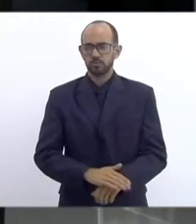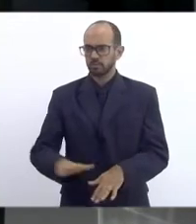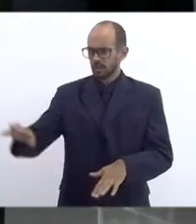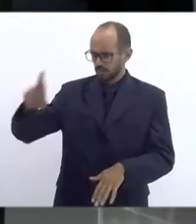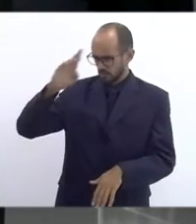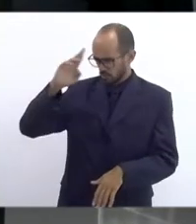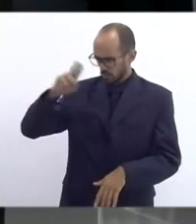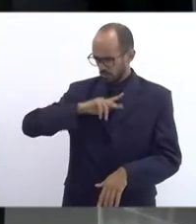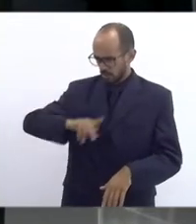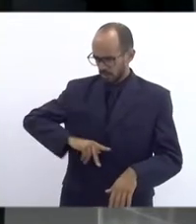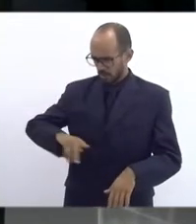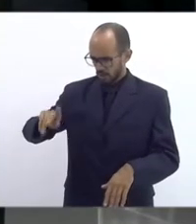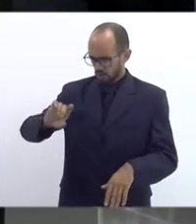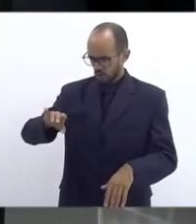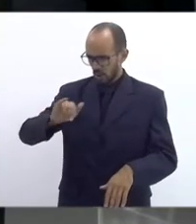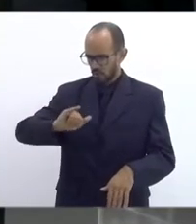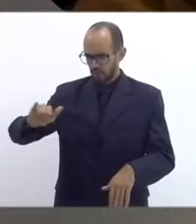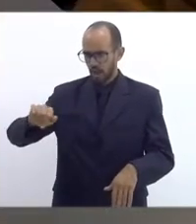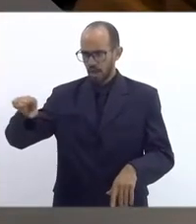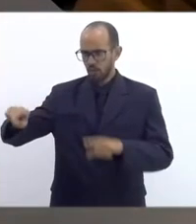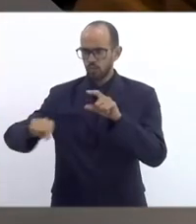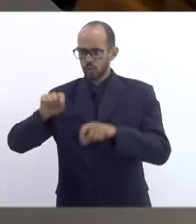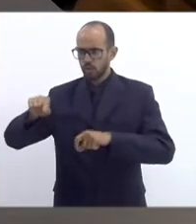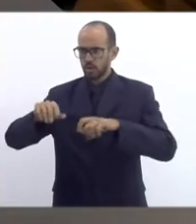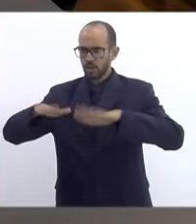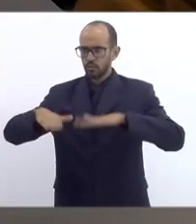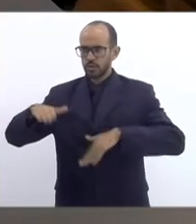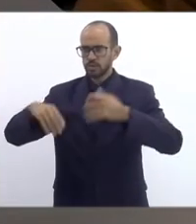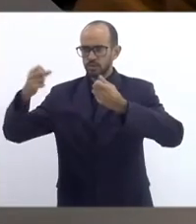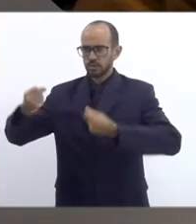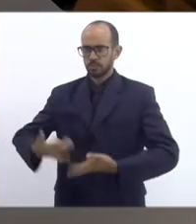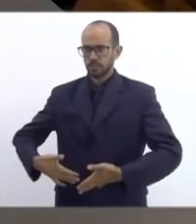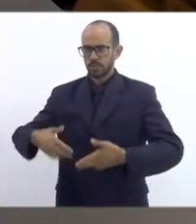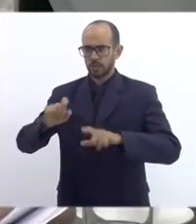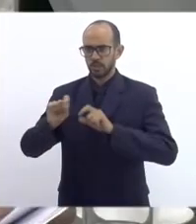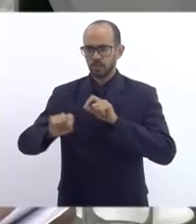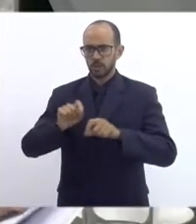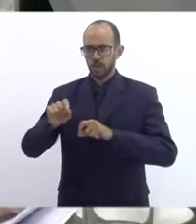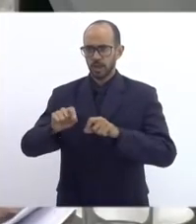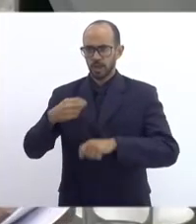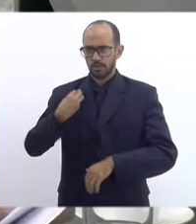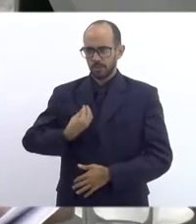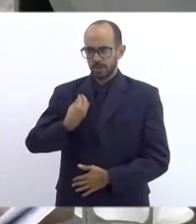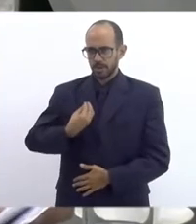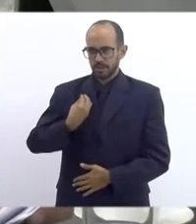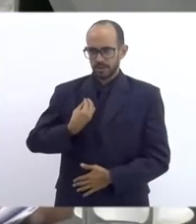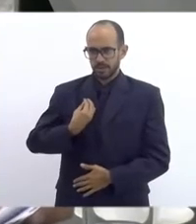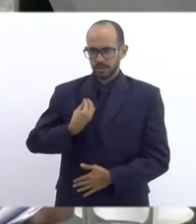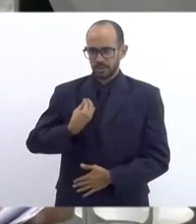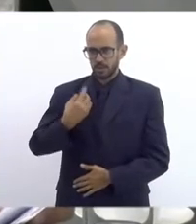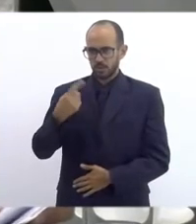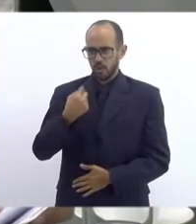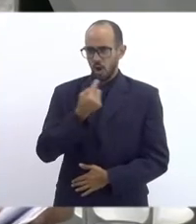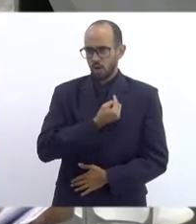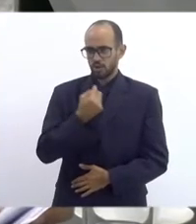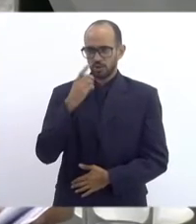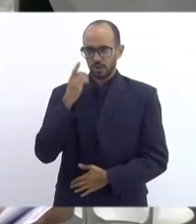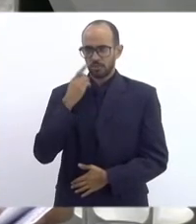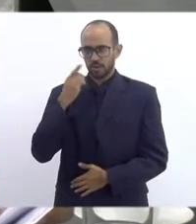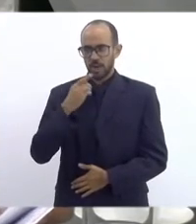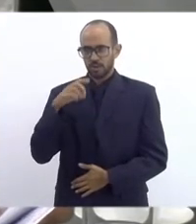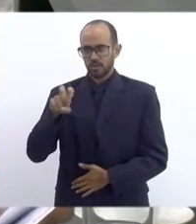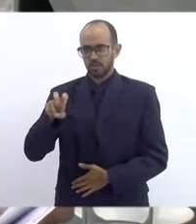só fazer aqui deputado. Uma menção, talvez explique a presença do nosso deputado aqui, o projeto número 52 da pauta, que eu tenho certeza